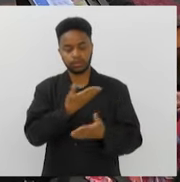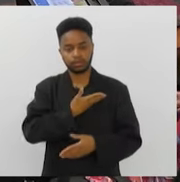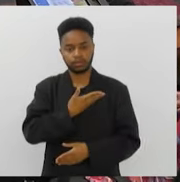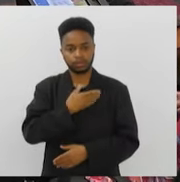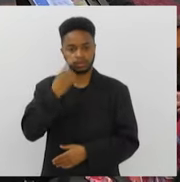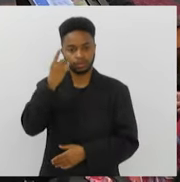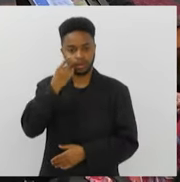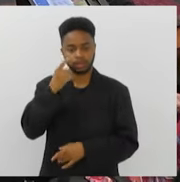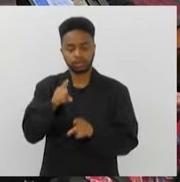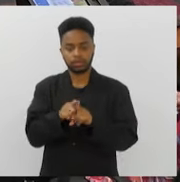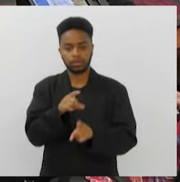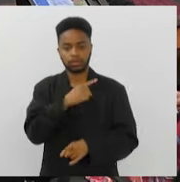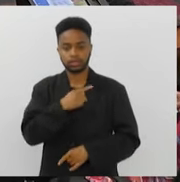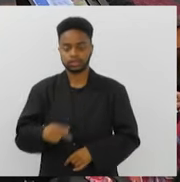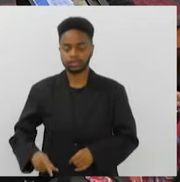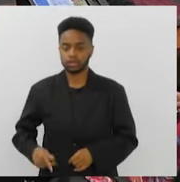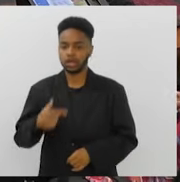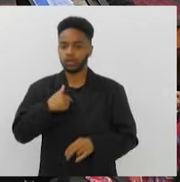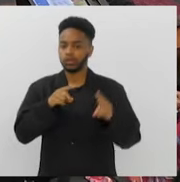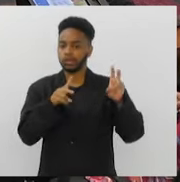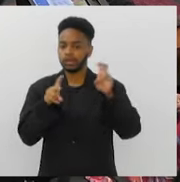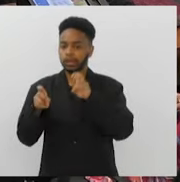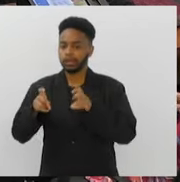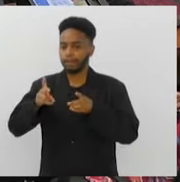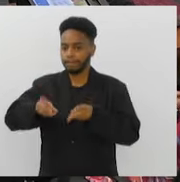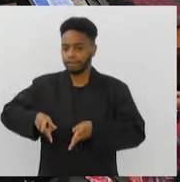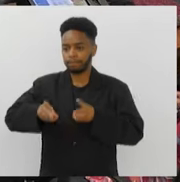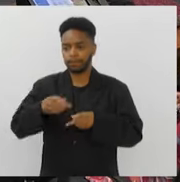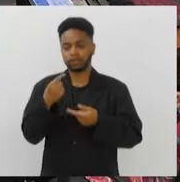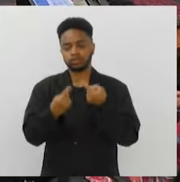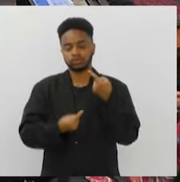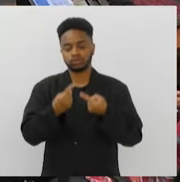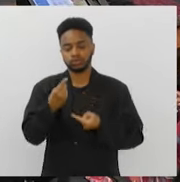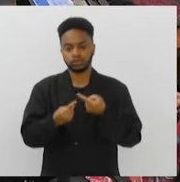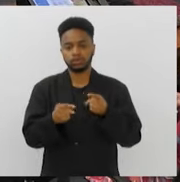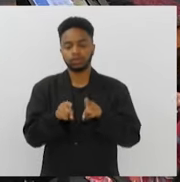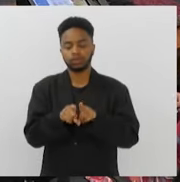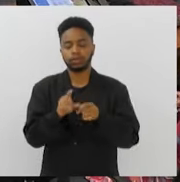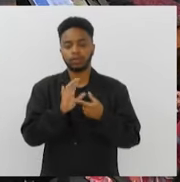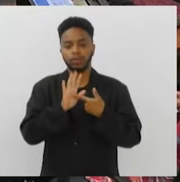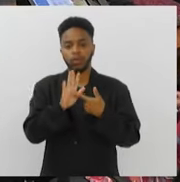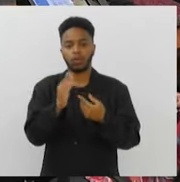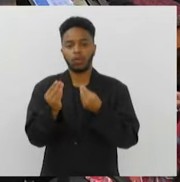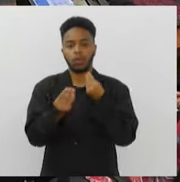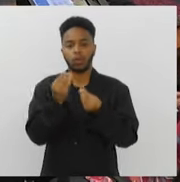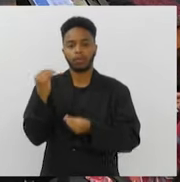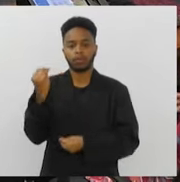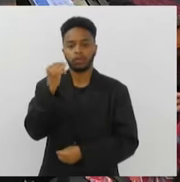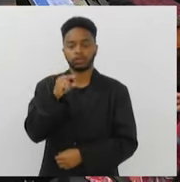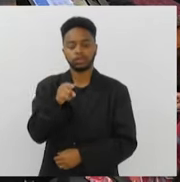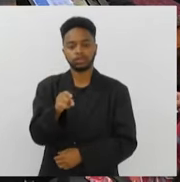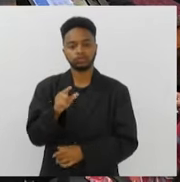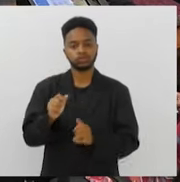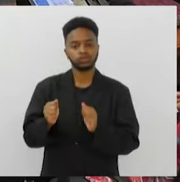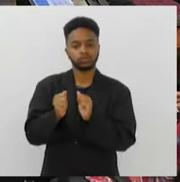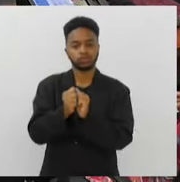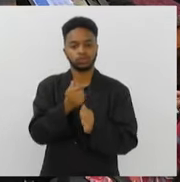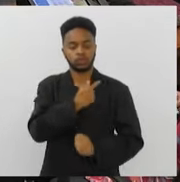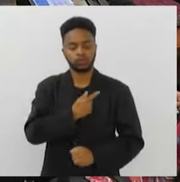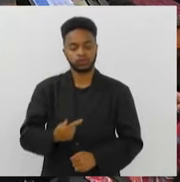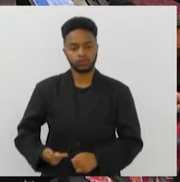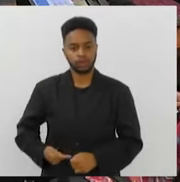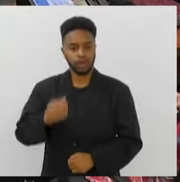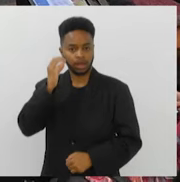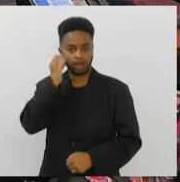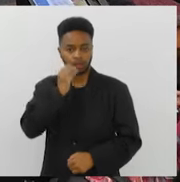trago, presidente, aqui esse assunto, a importância aí do seu peso político junto ao nosso governador Cláudio Castro,